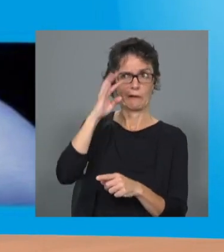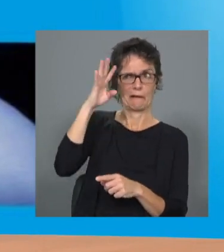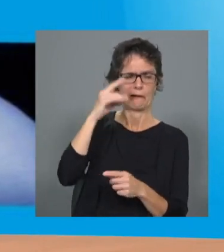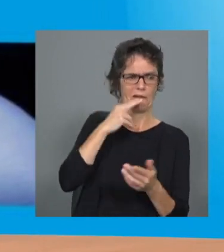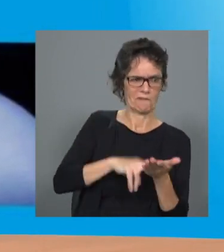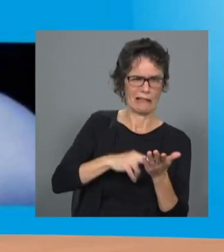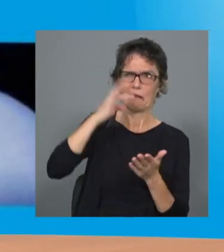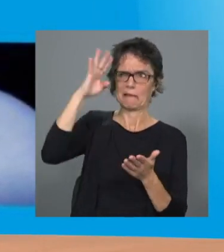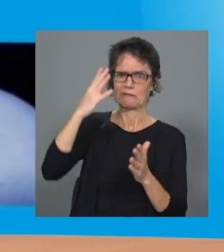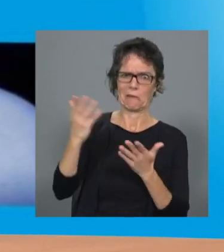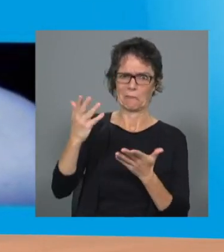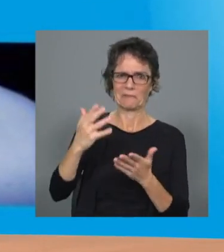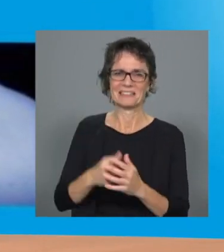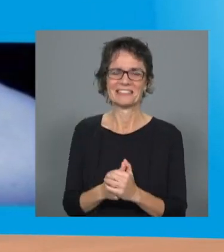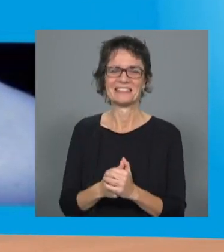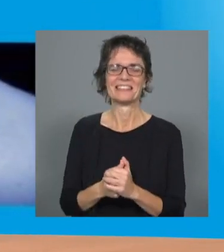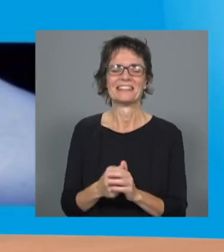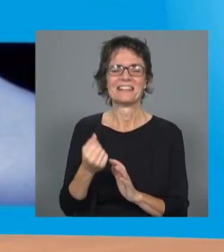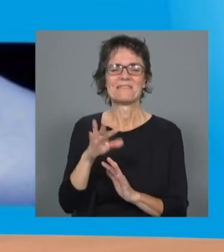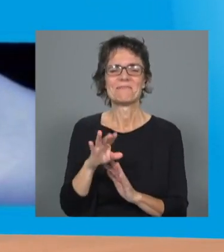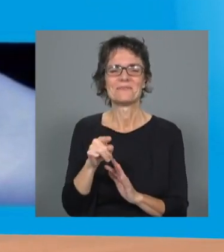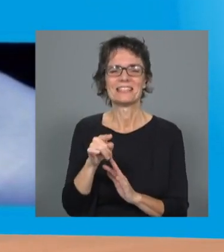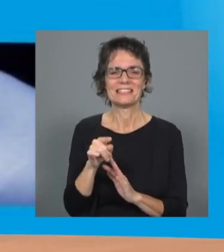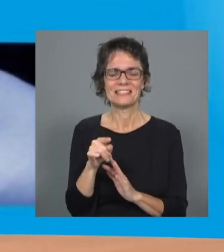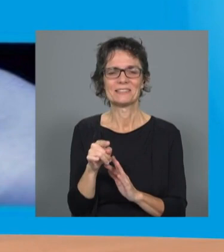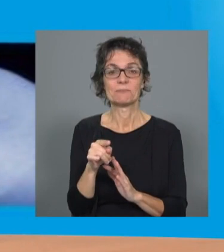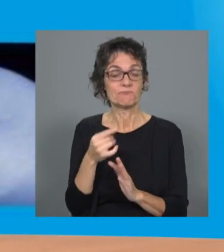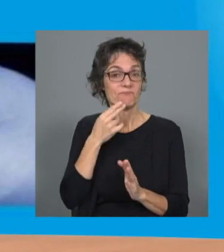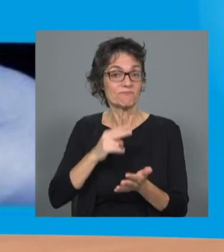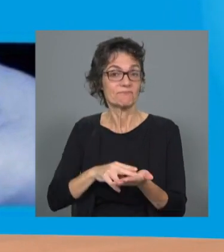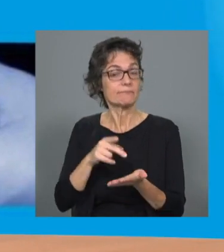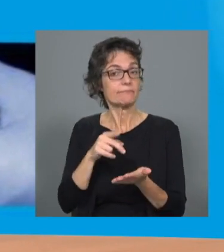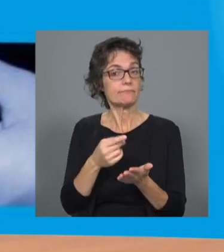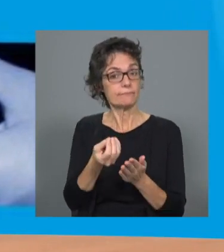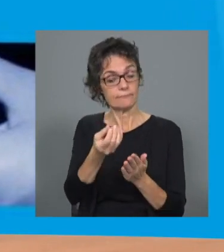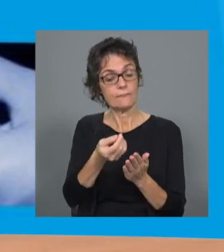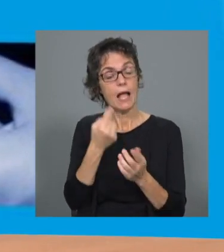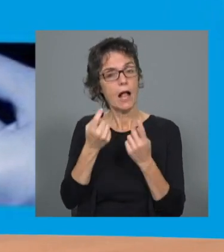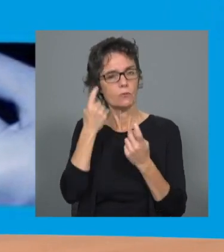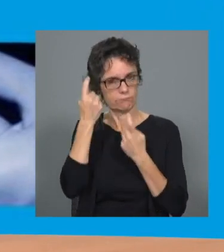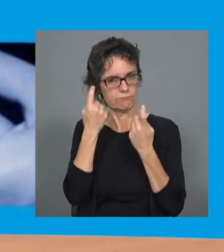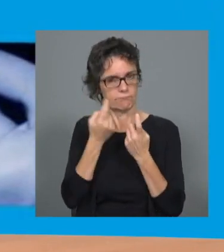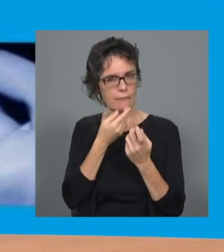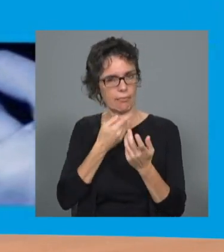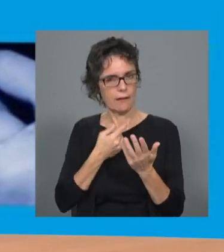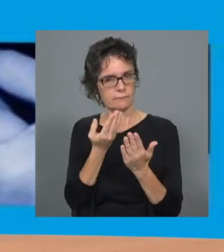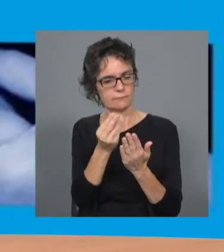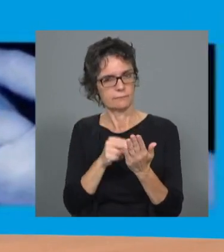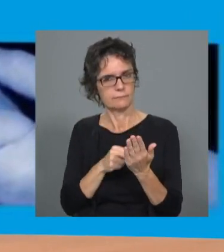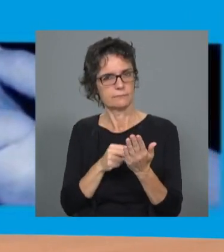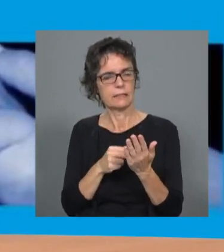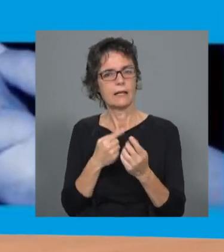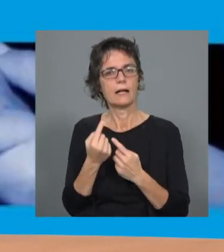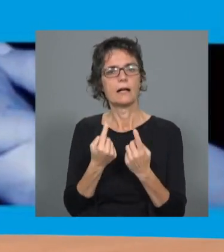realidade da fantasia. Sim, e traz de facto algumas questões pertinentes, algumas delas ligadas até com a